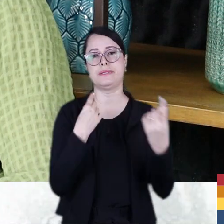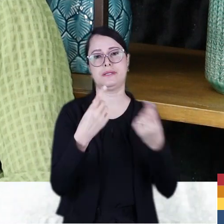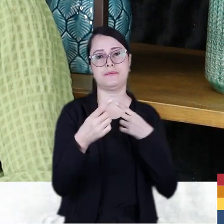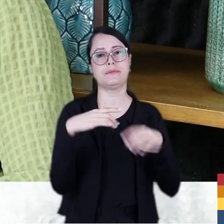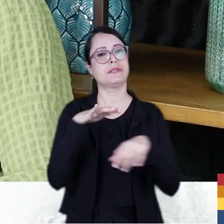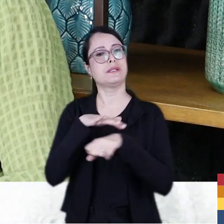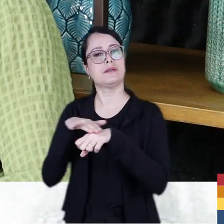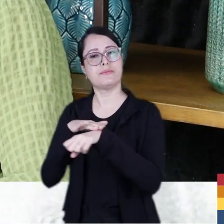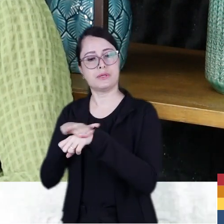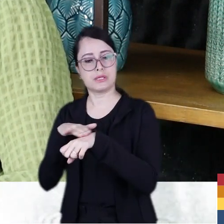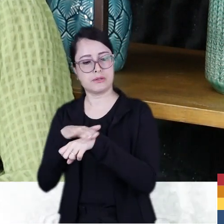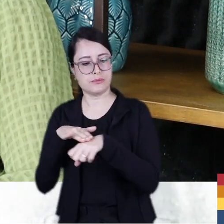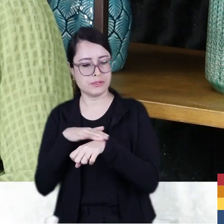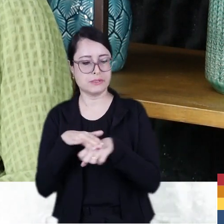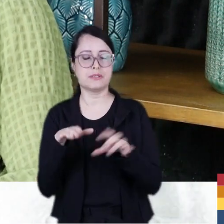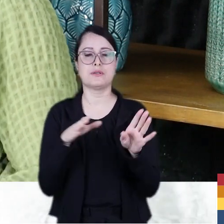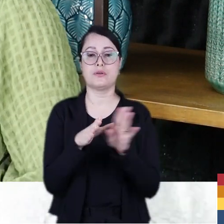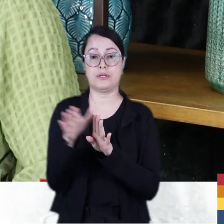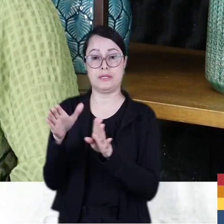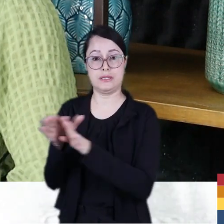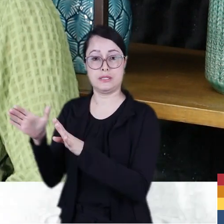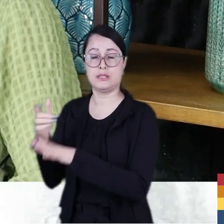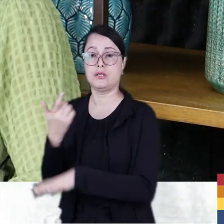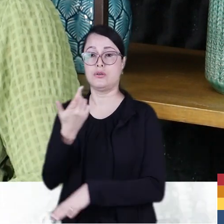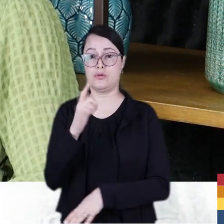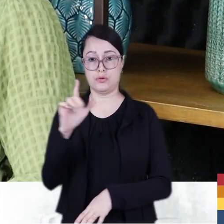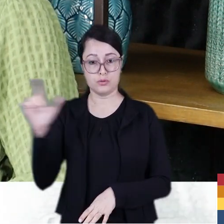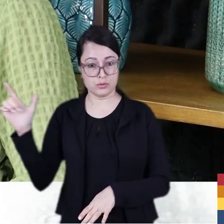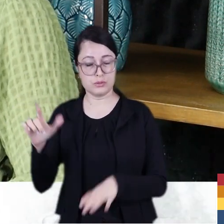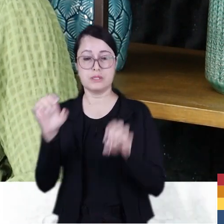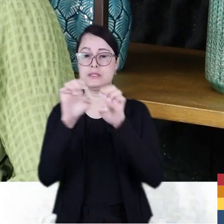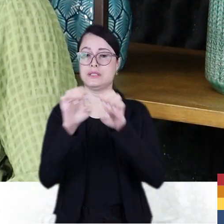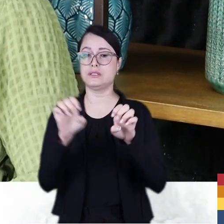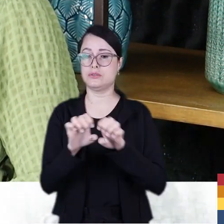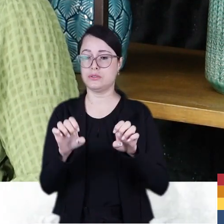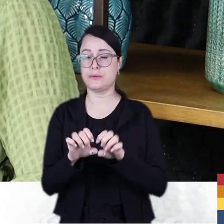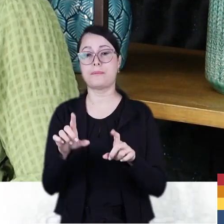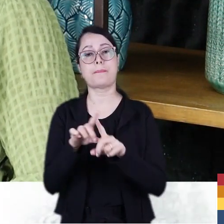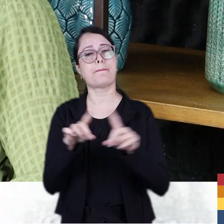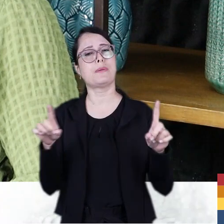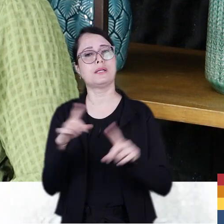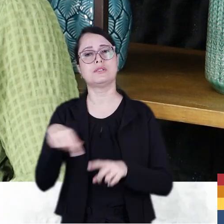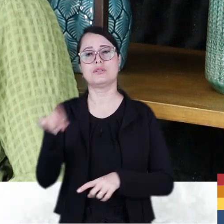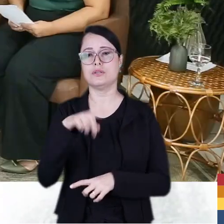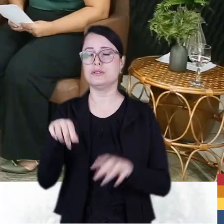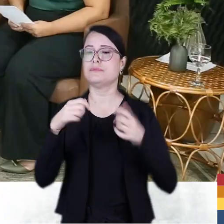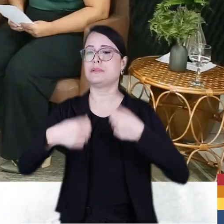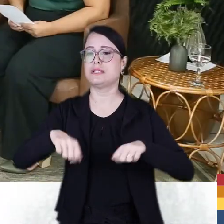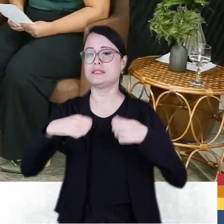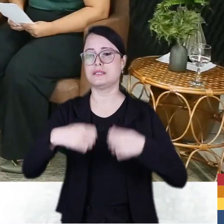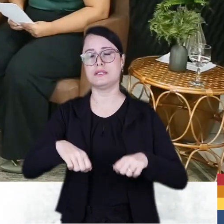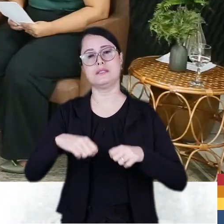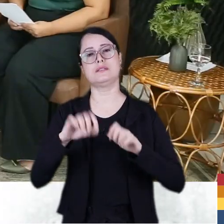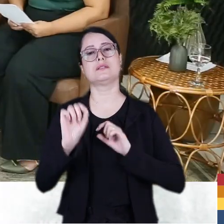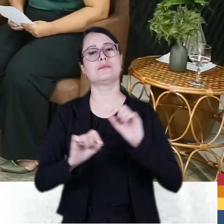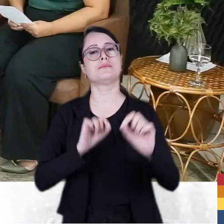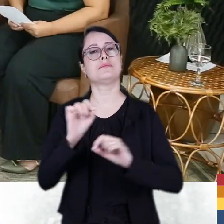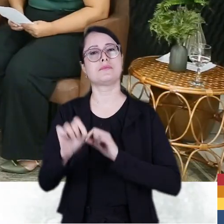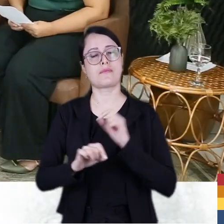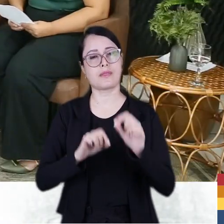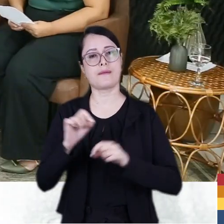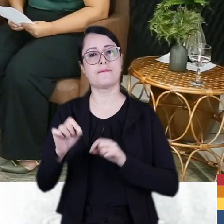organizada em todo o documento, né, e será um marco referencial para os nossos professores. E aí também a gente